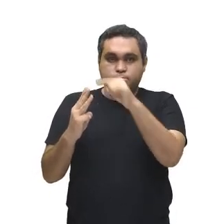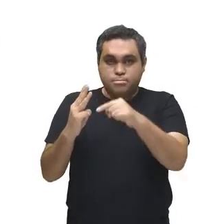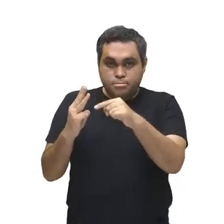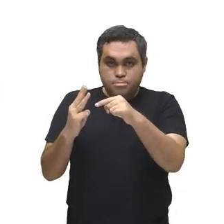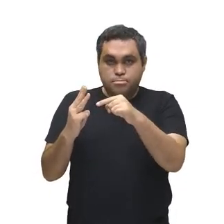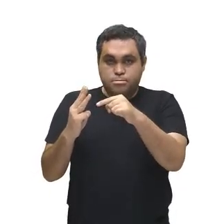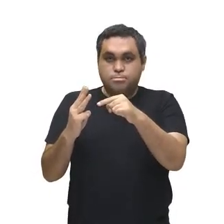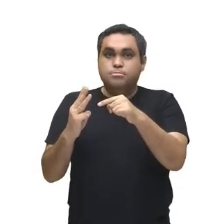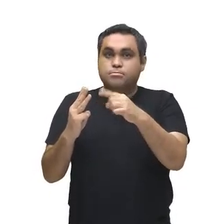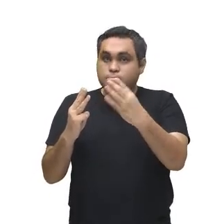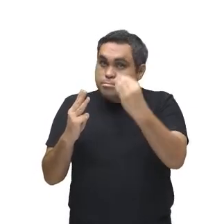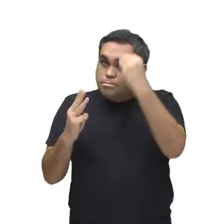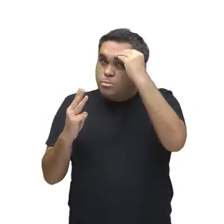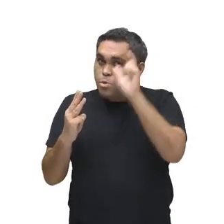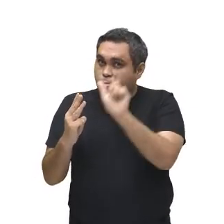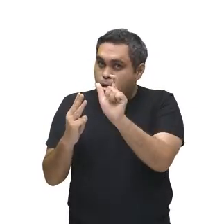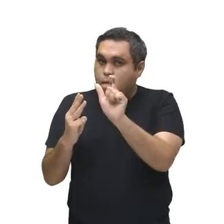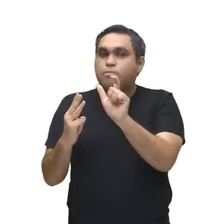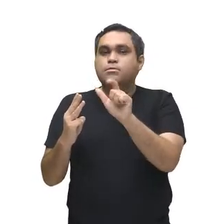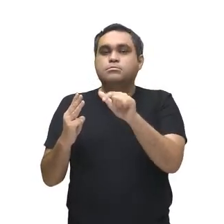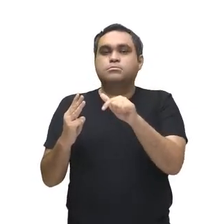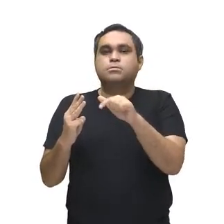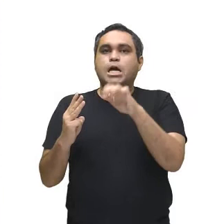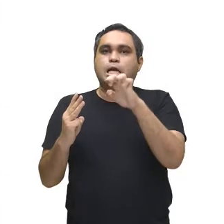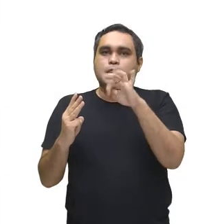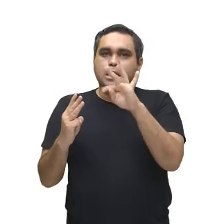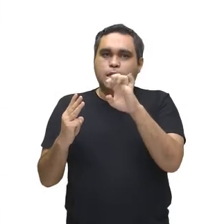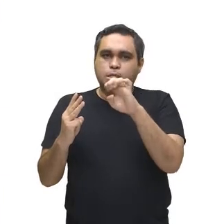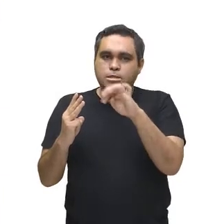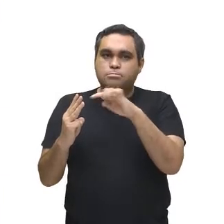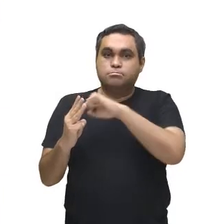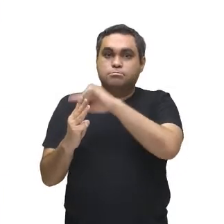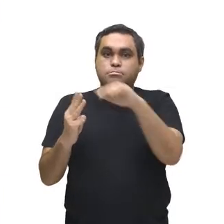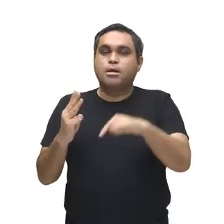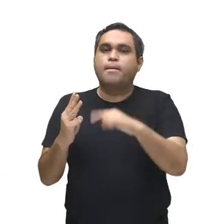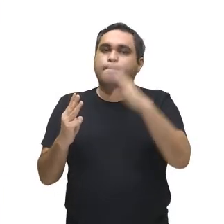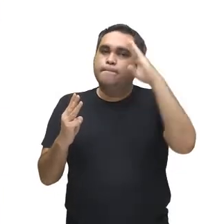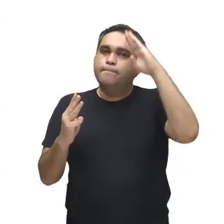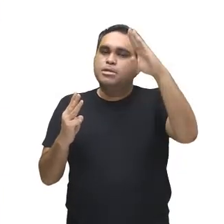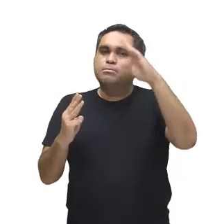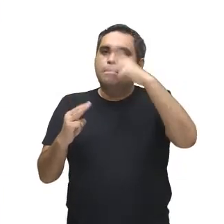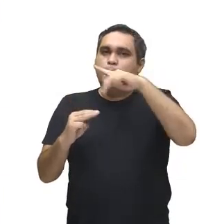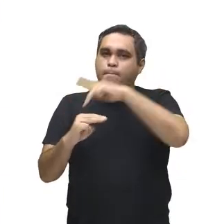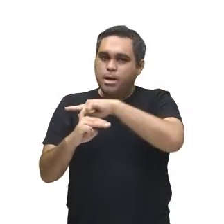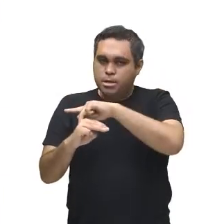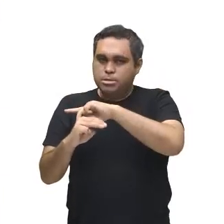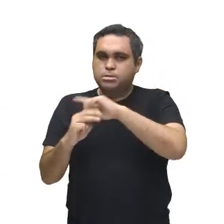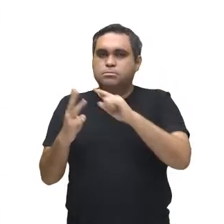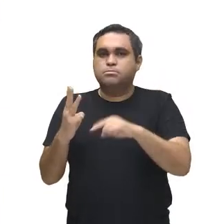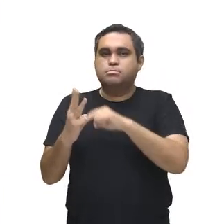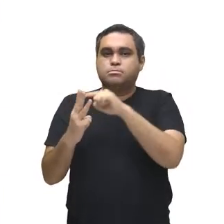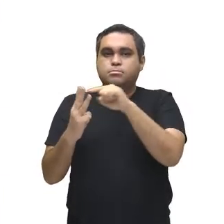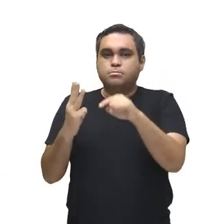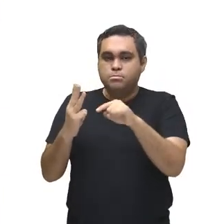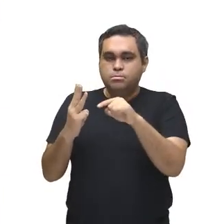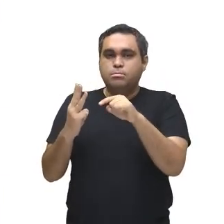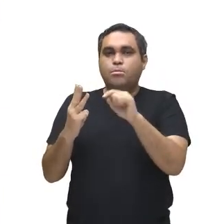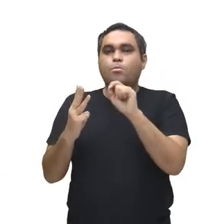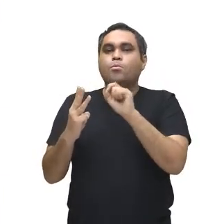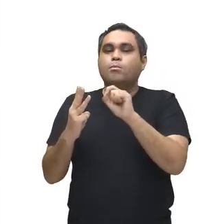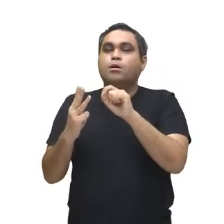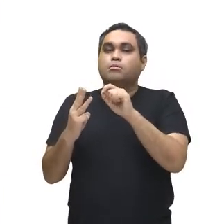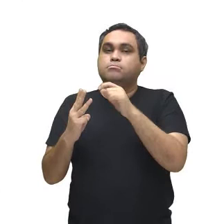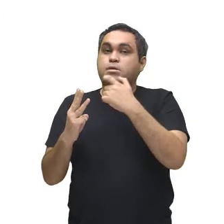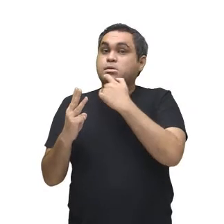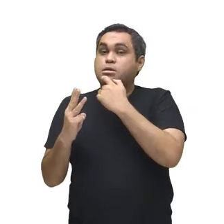aí. A Tríplice Entente é formada por três superpotências e potências menores que orbitam ali, que são a